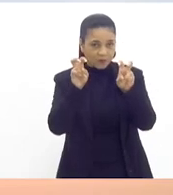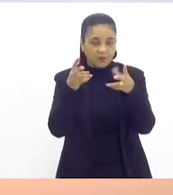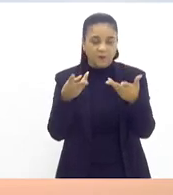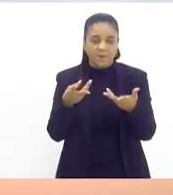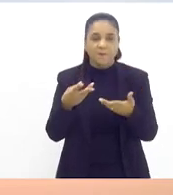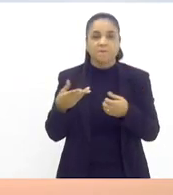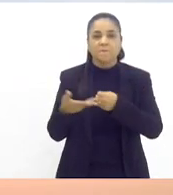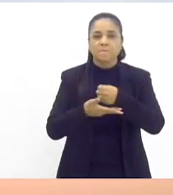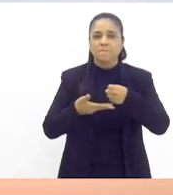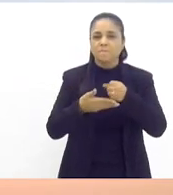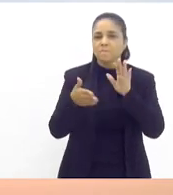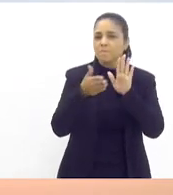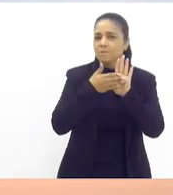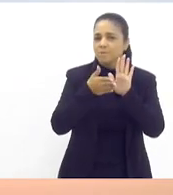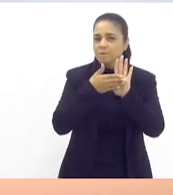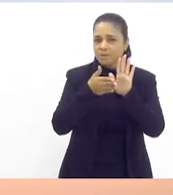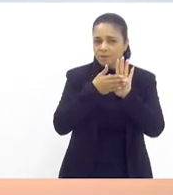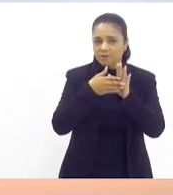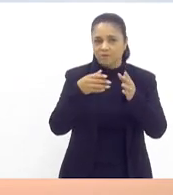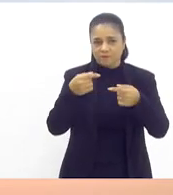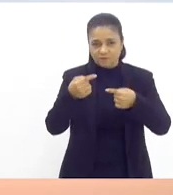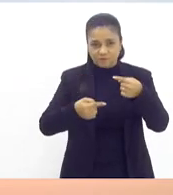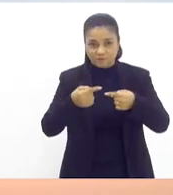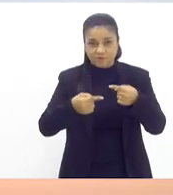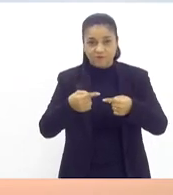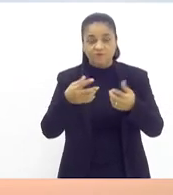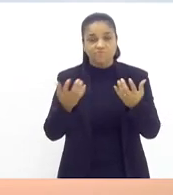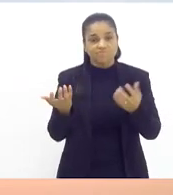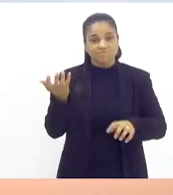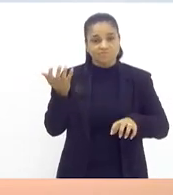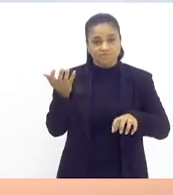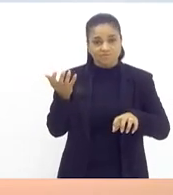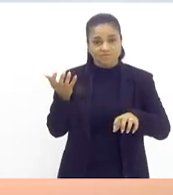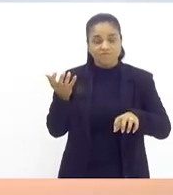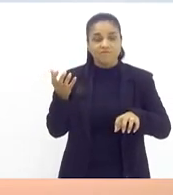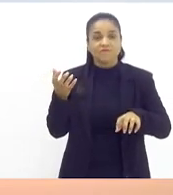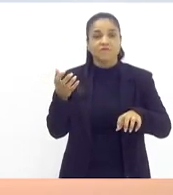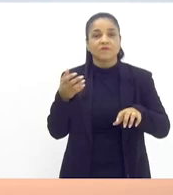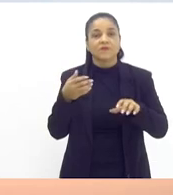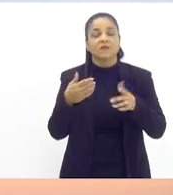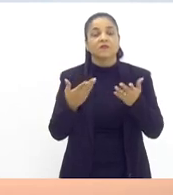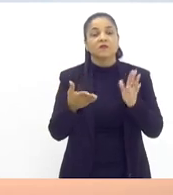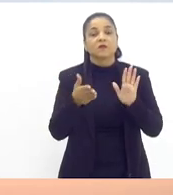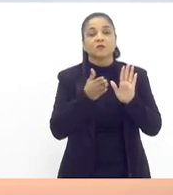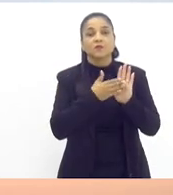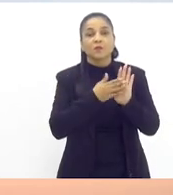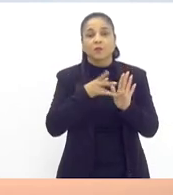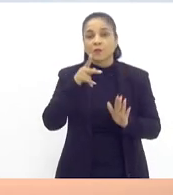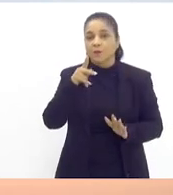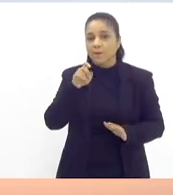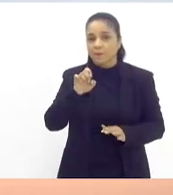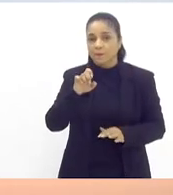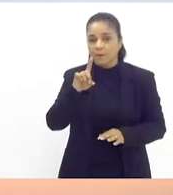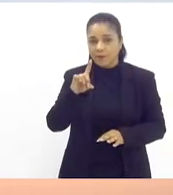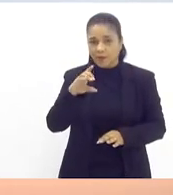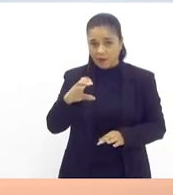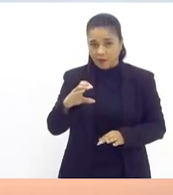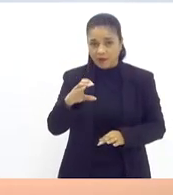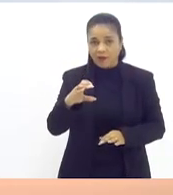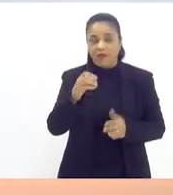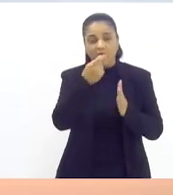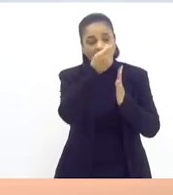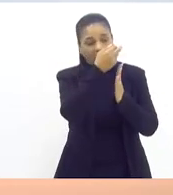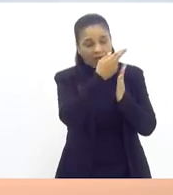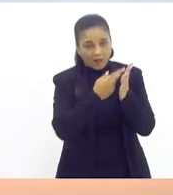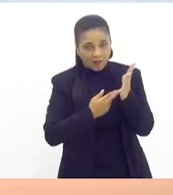básico da proposta que está em discussão no Congresso. Na verdade, é o que se propõe na PEC, pelo relatório